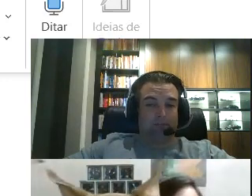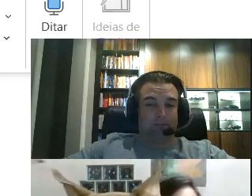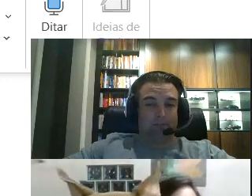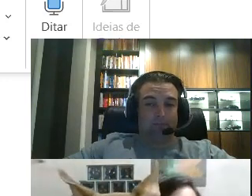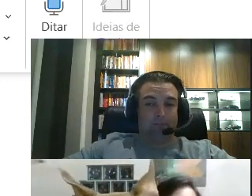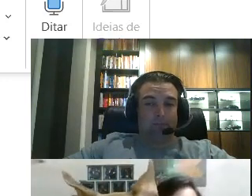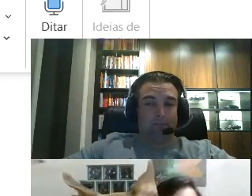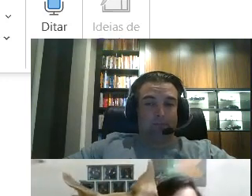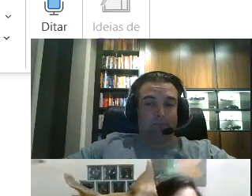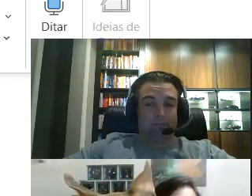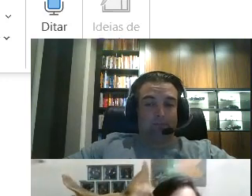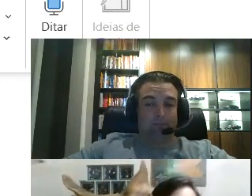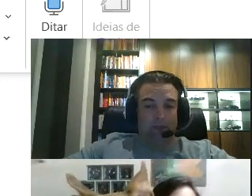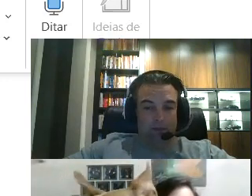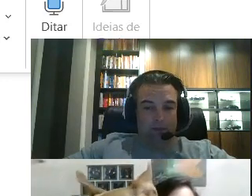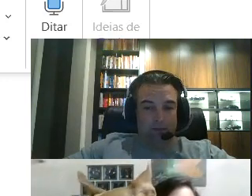tá?